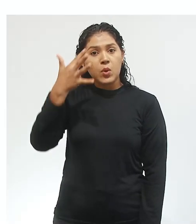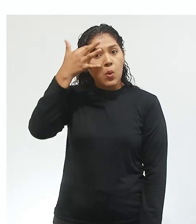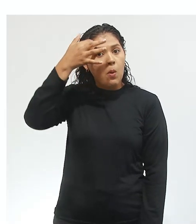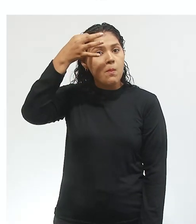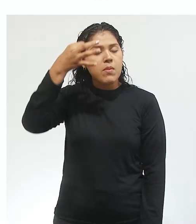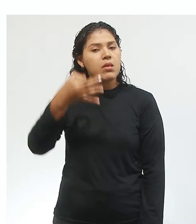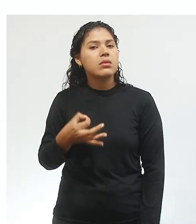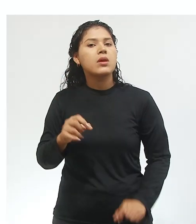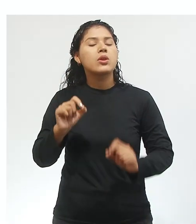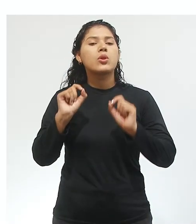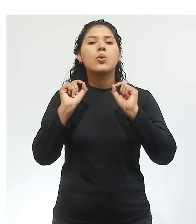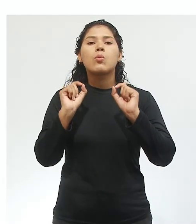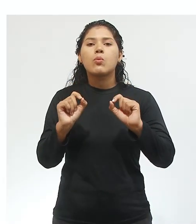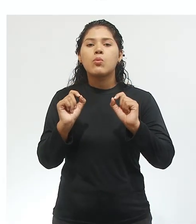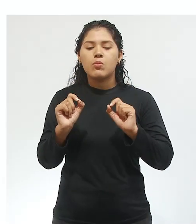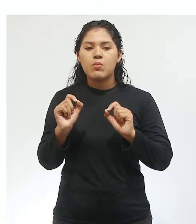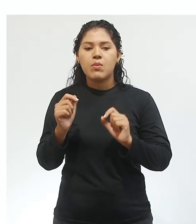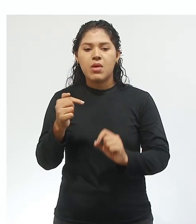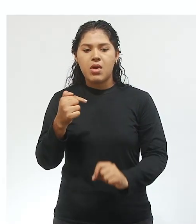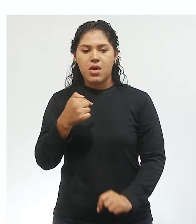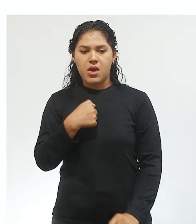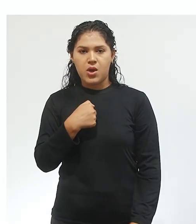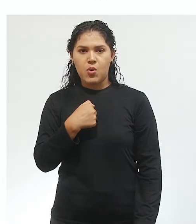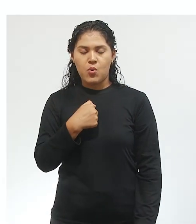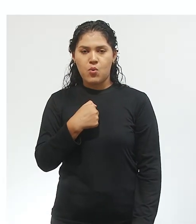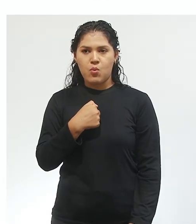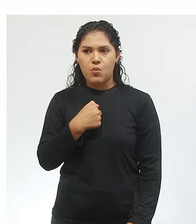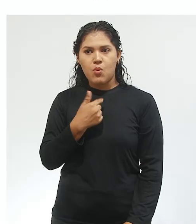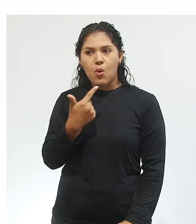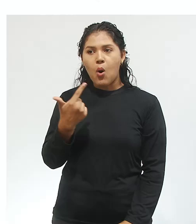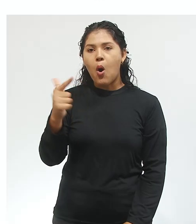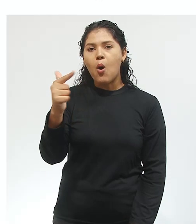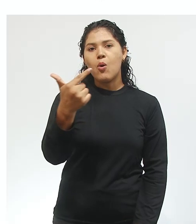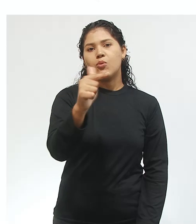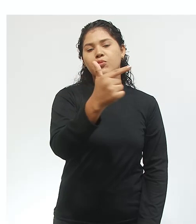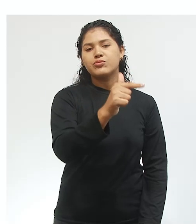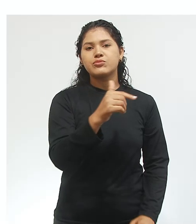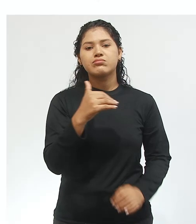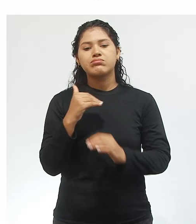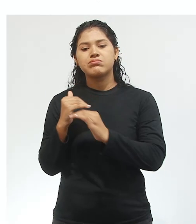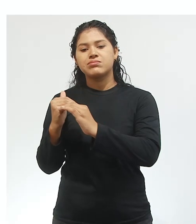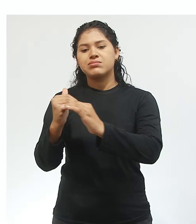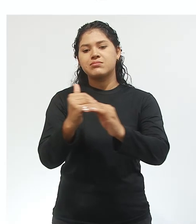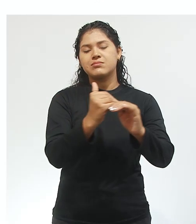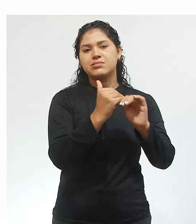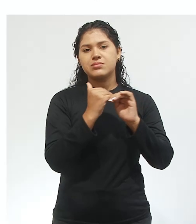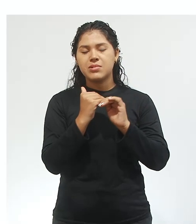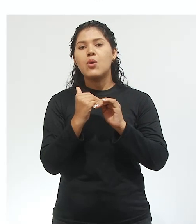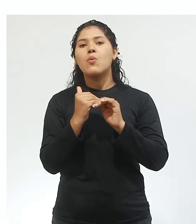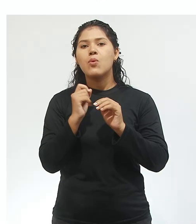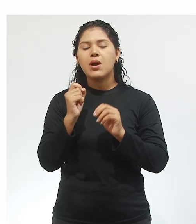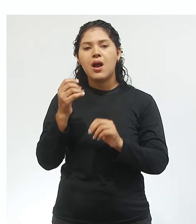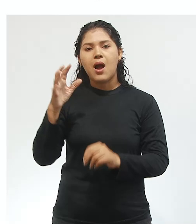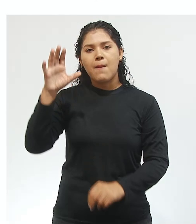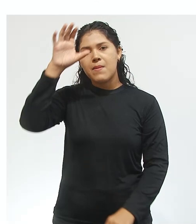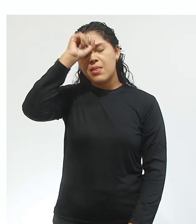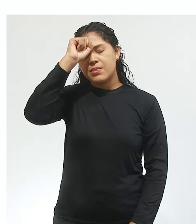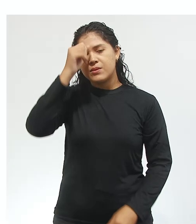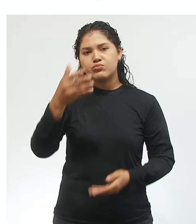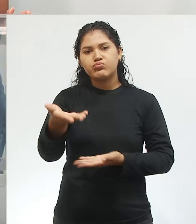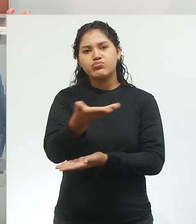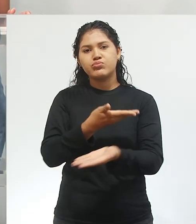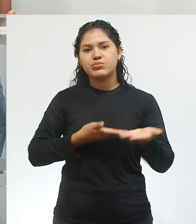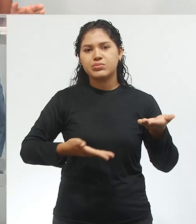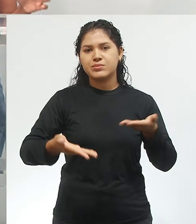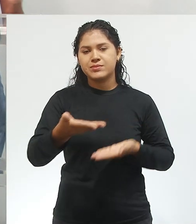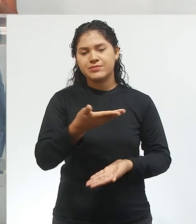considerando assim os eus e os outros presentes nessa relação.